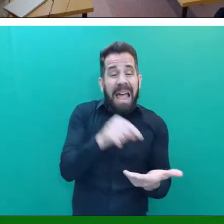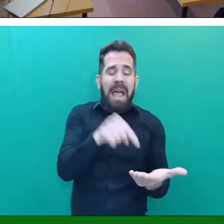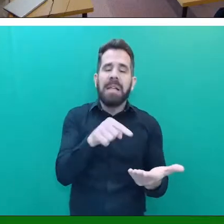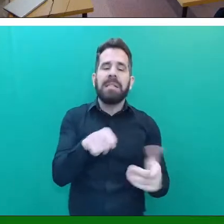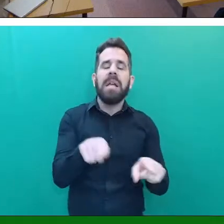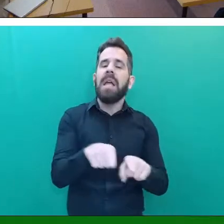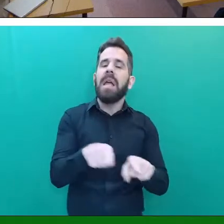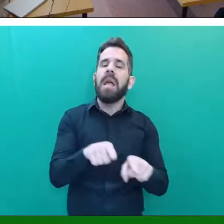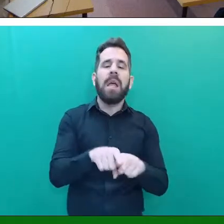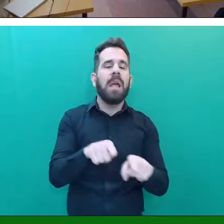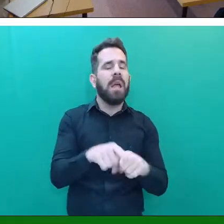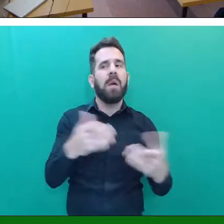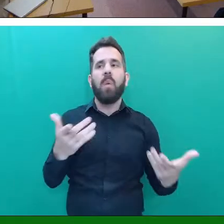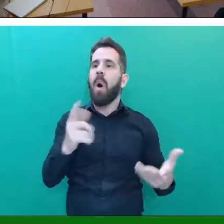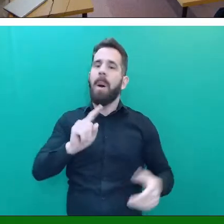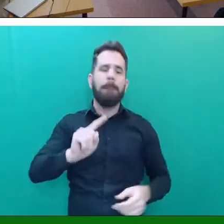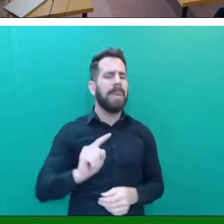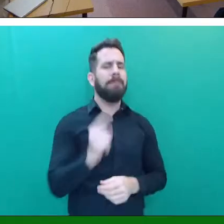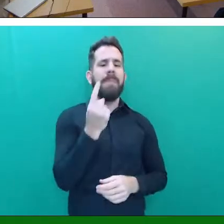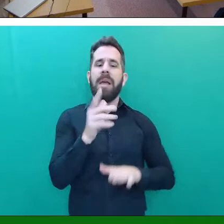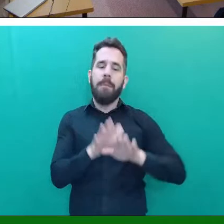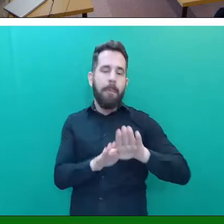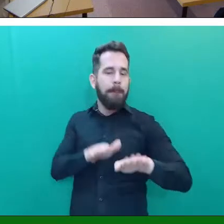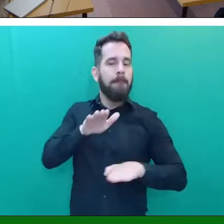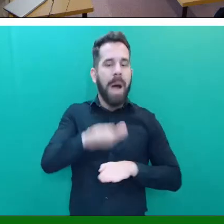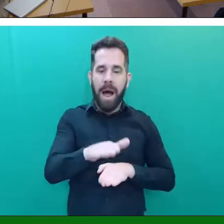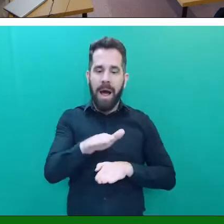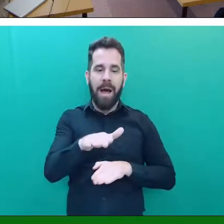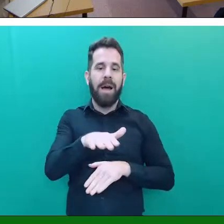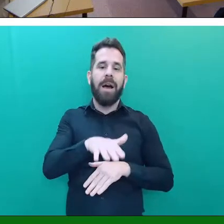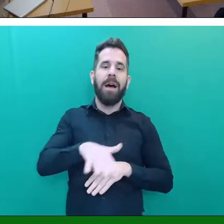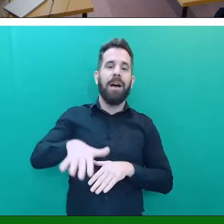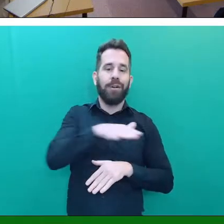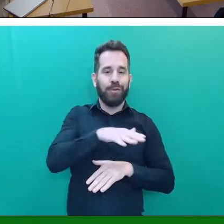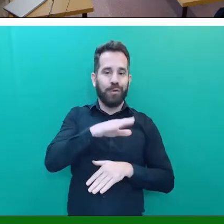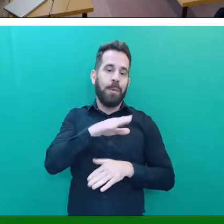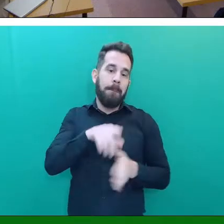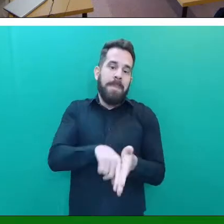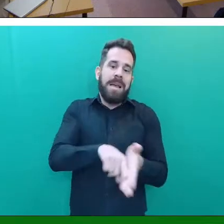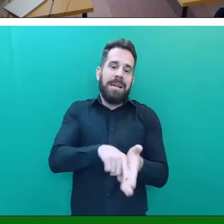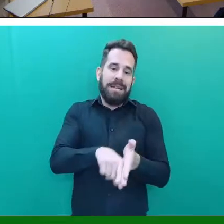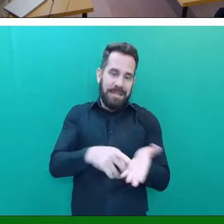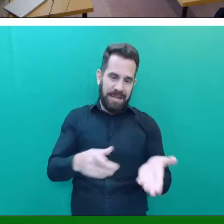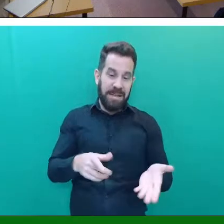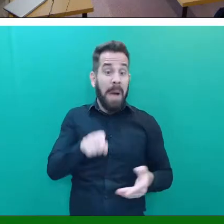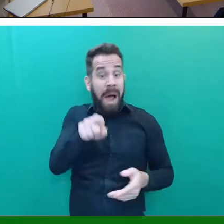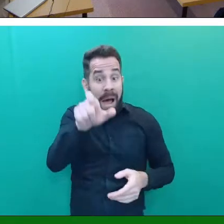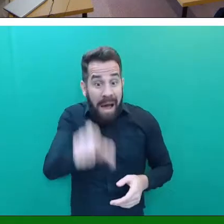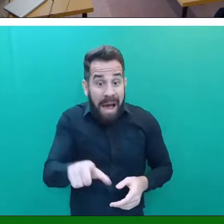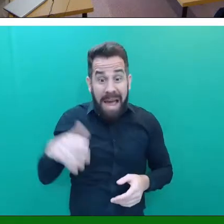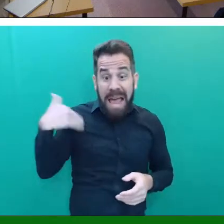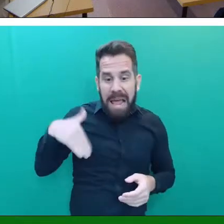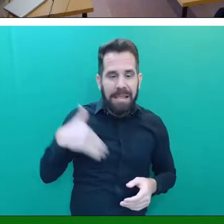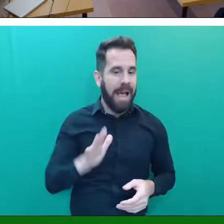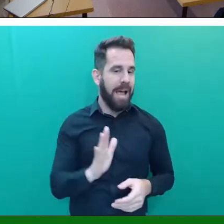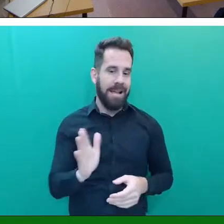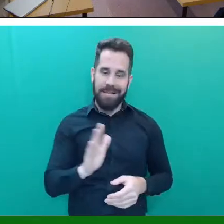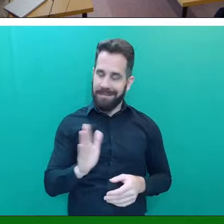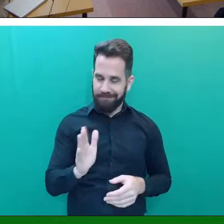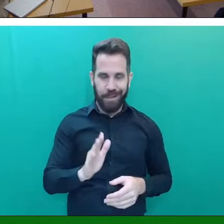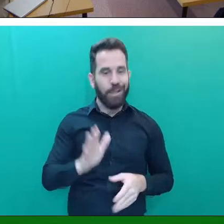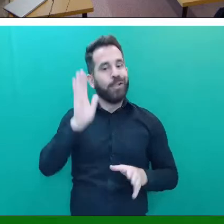do mundo da pesquisa. Né? No seu caso, já não é a primeira fase, você já vinha com um congresso,